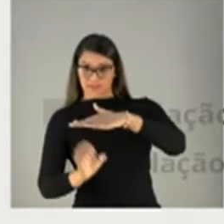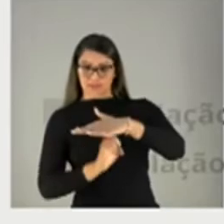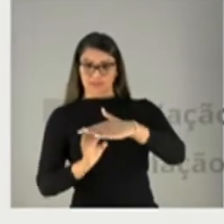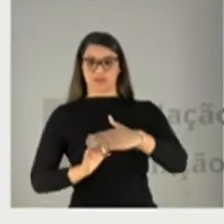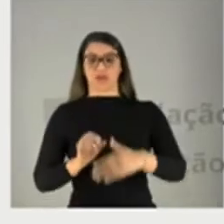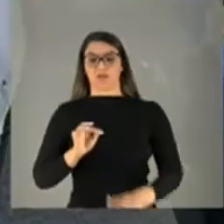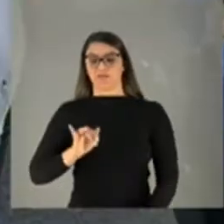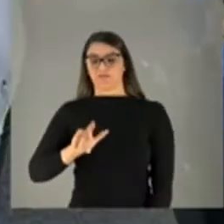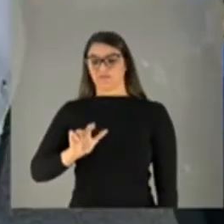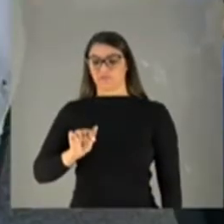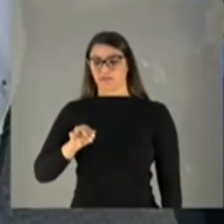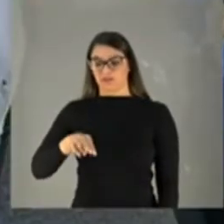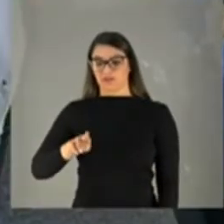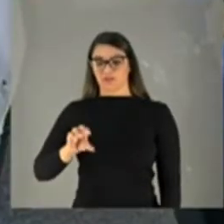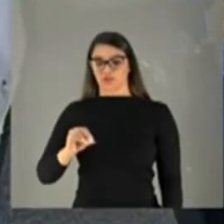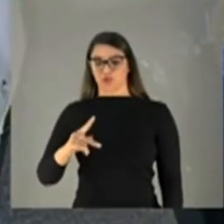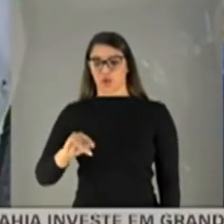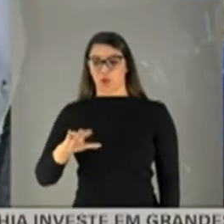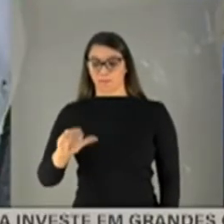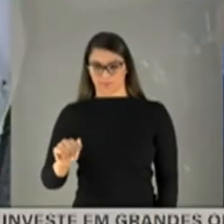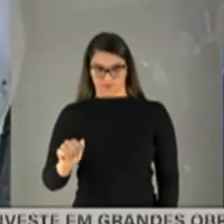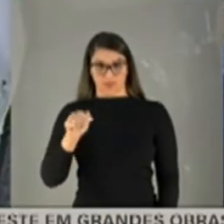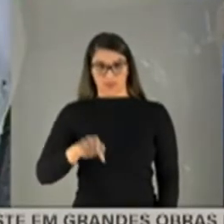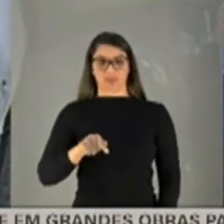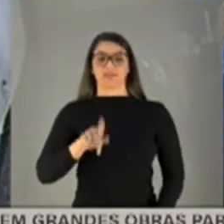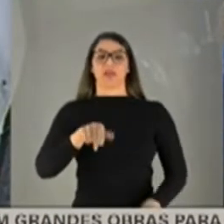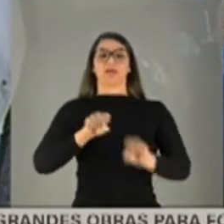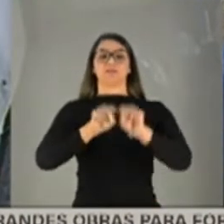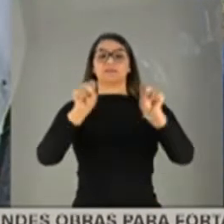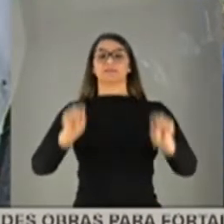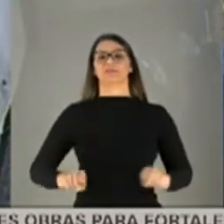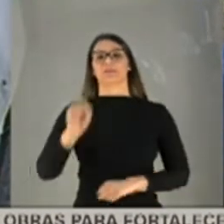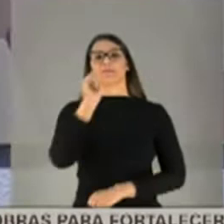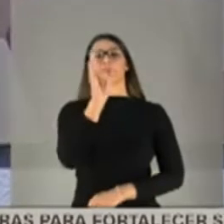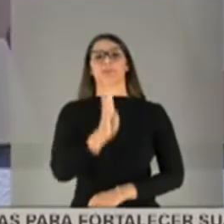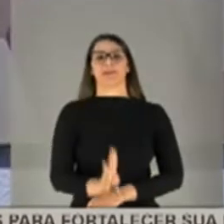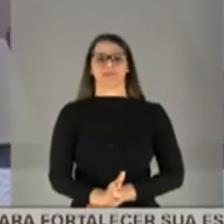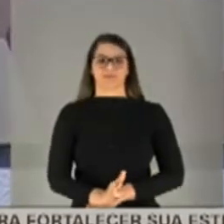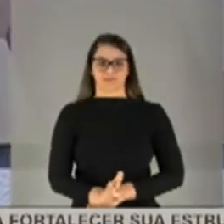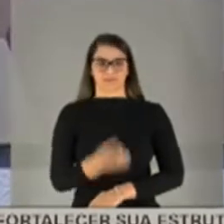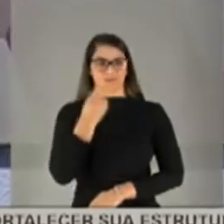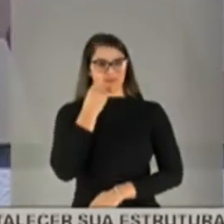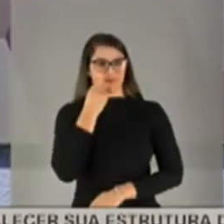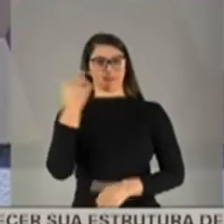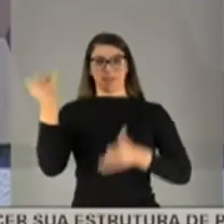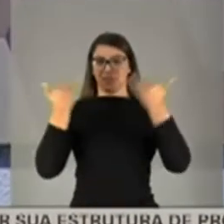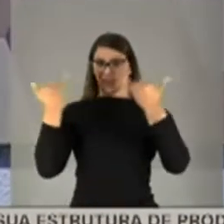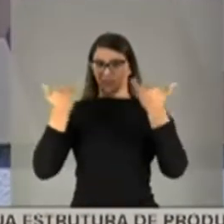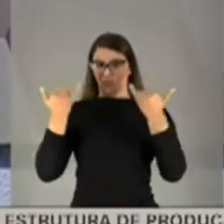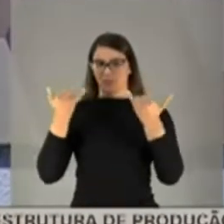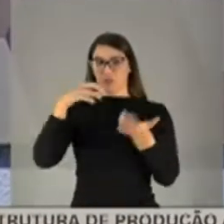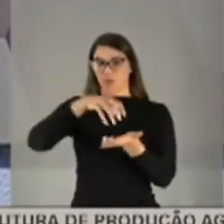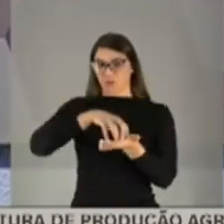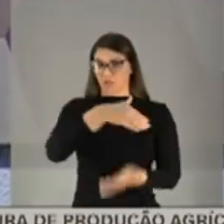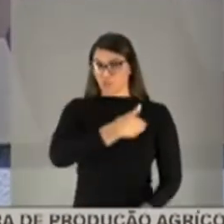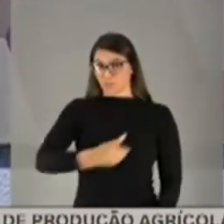filantrópicas. O sistema de saúde brasileiro, né? Esse é o sistema de saúde brasileiro. nós vamos ver ali na informação da unidade pública,